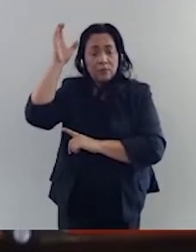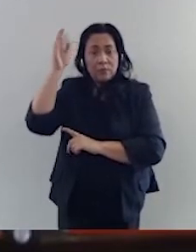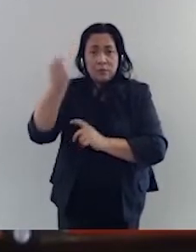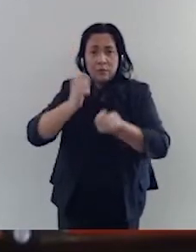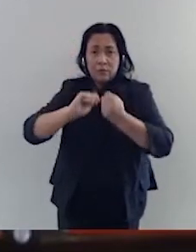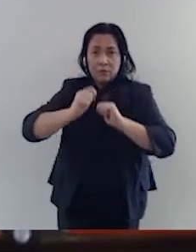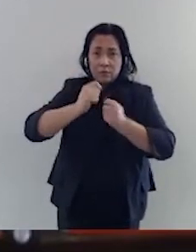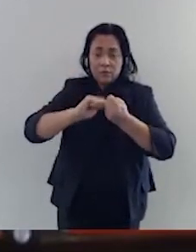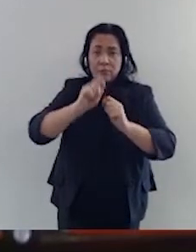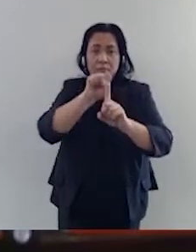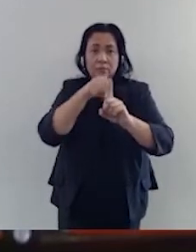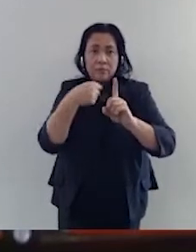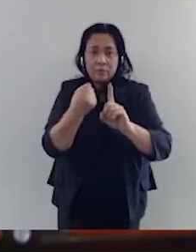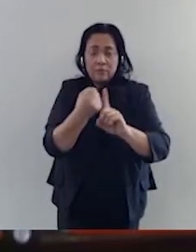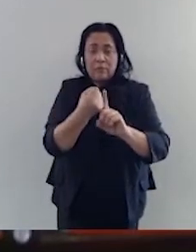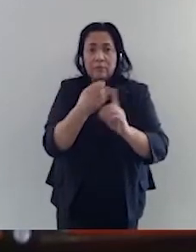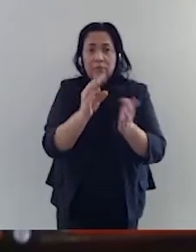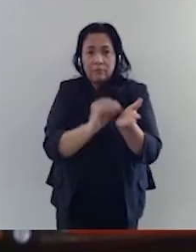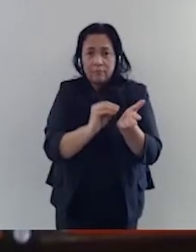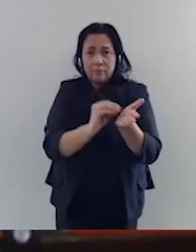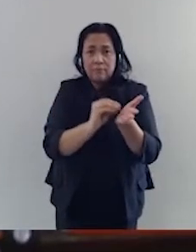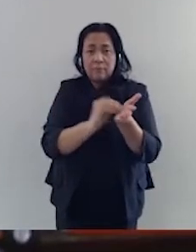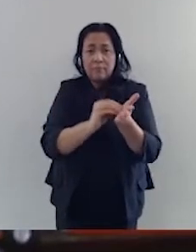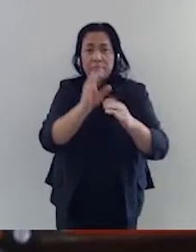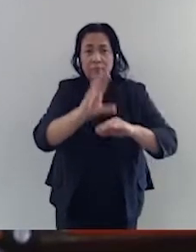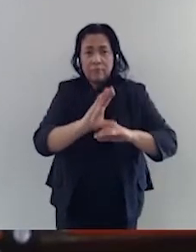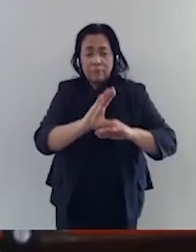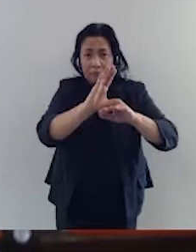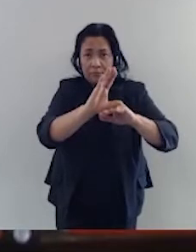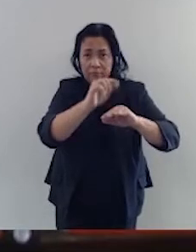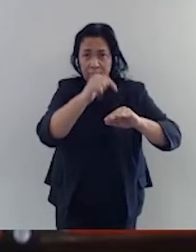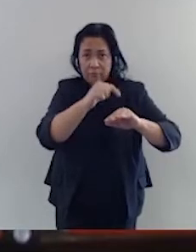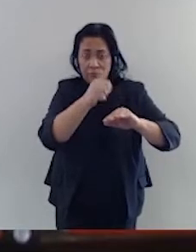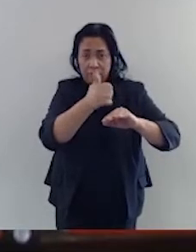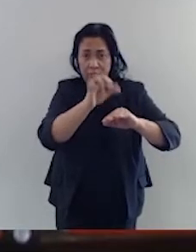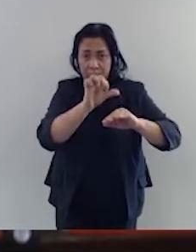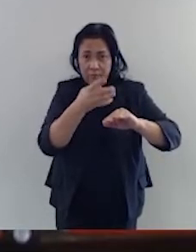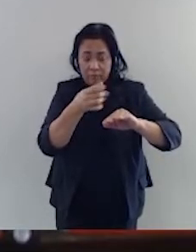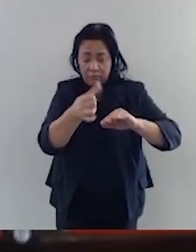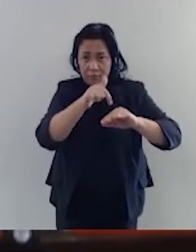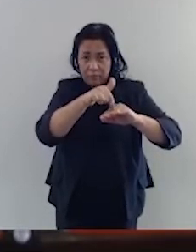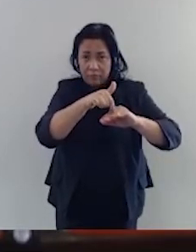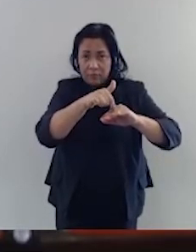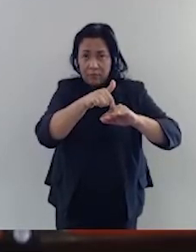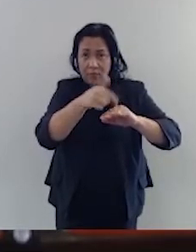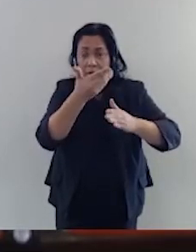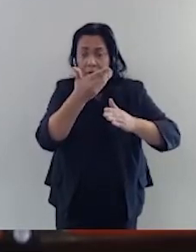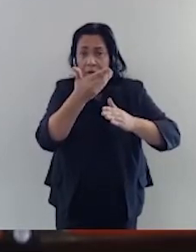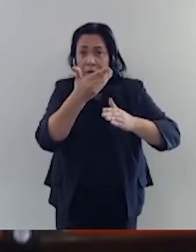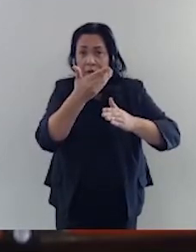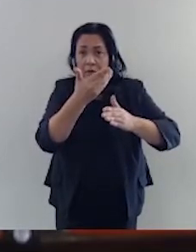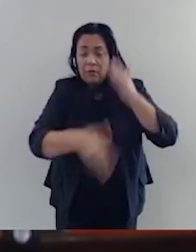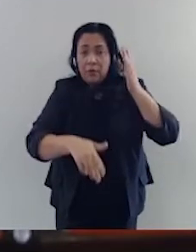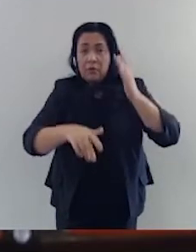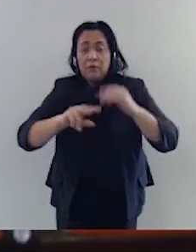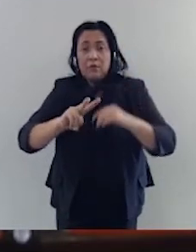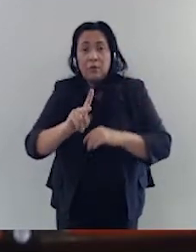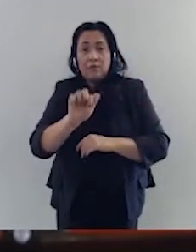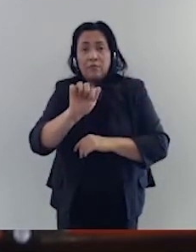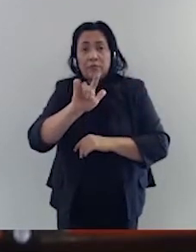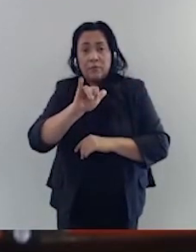econômicos devidamente. Essa Constituição terminou perdendo a vigência em